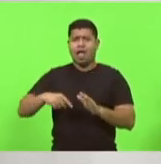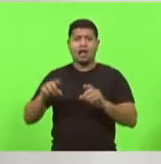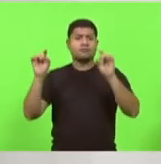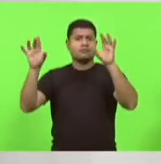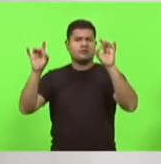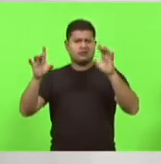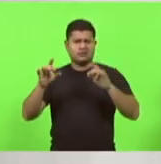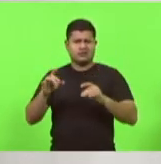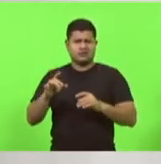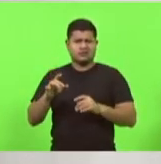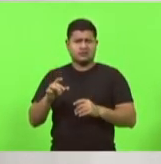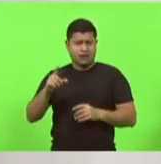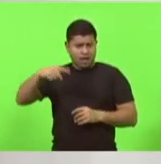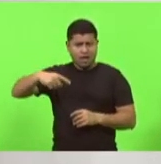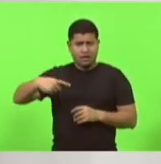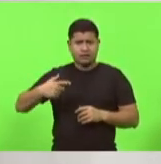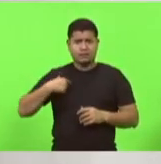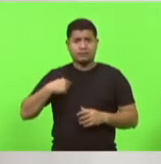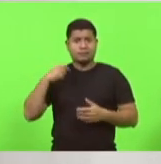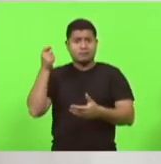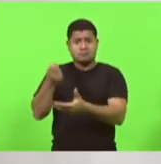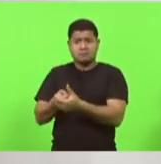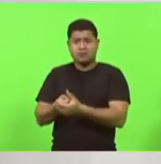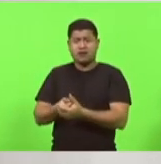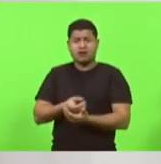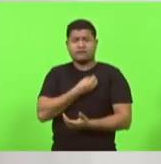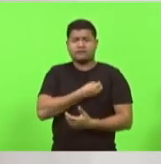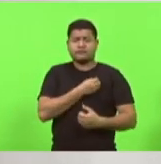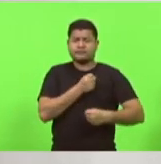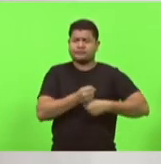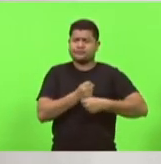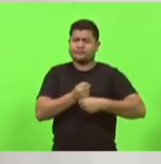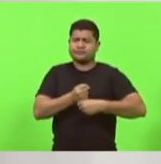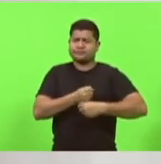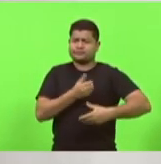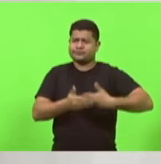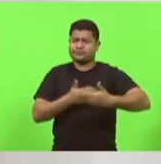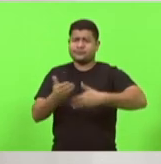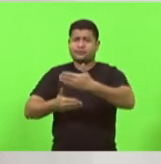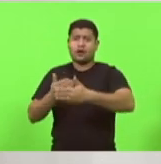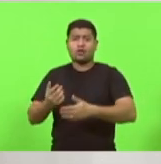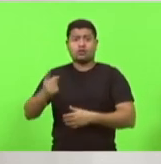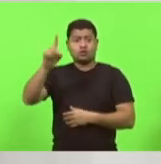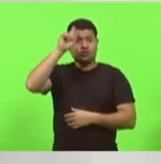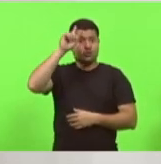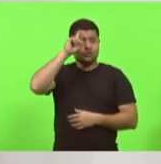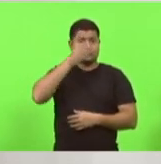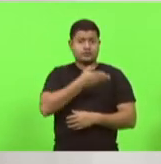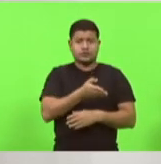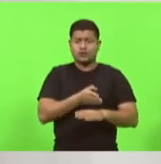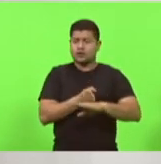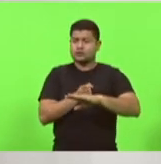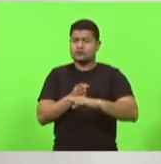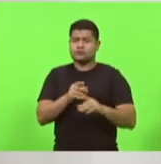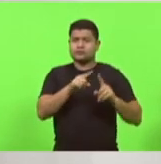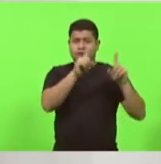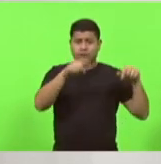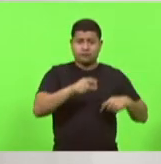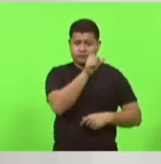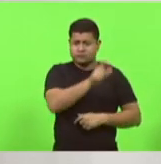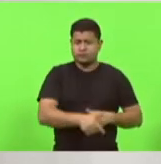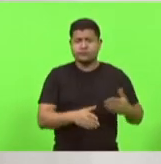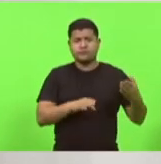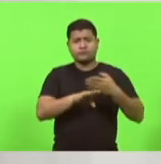inteira um contrato que ele fez e que ele sai de casa todo dia para arriscar a